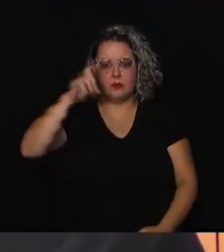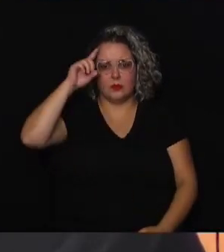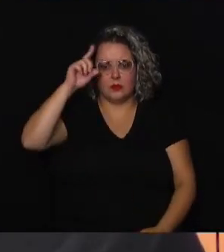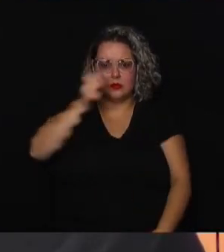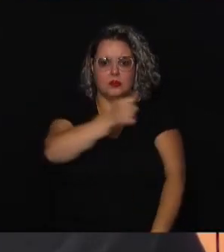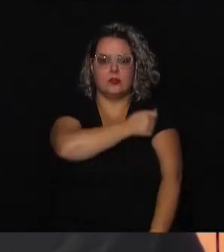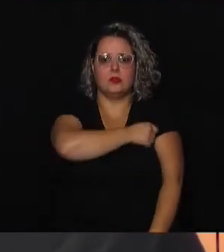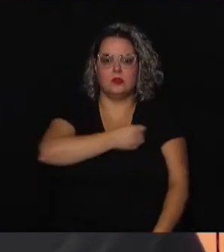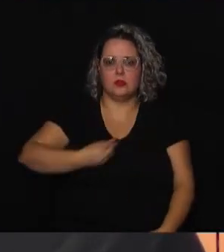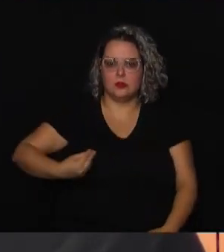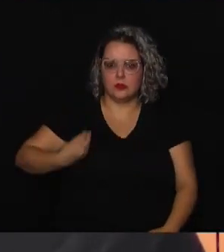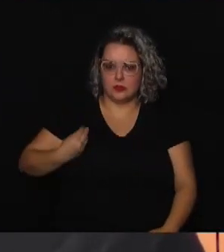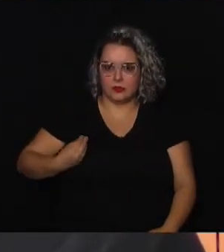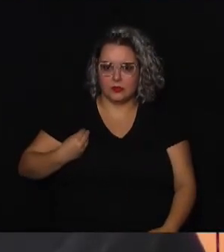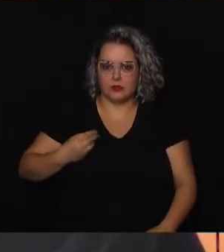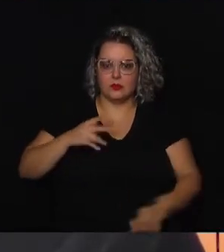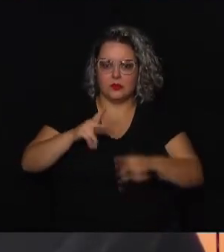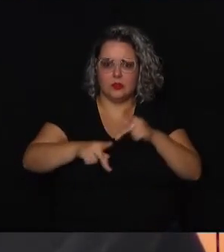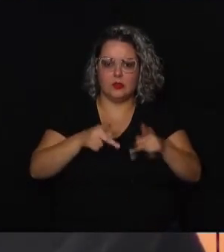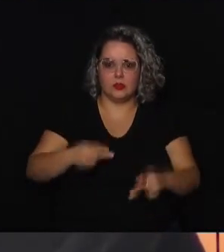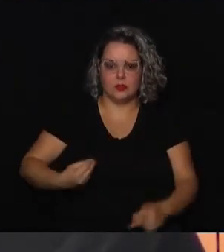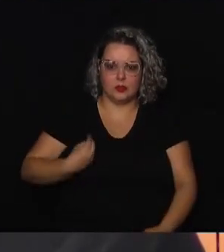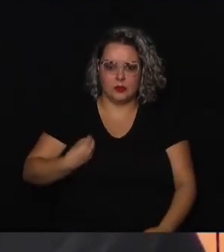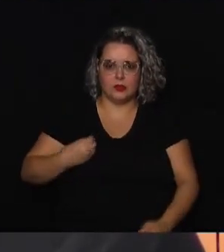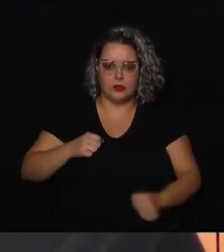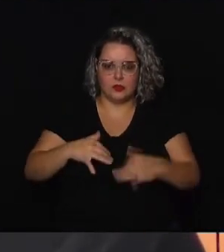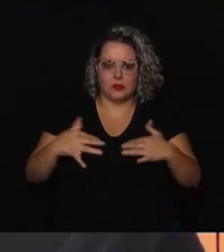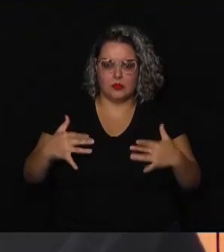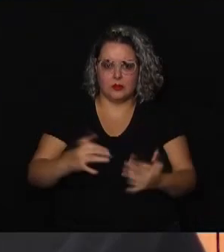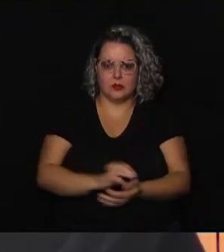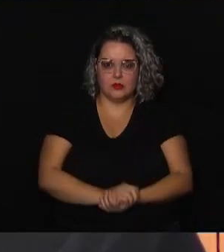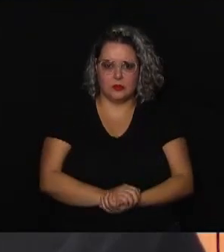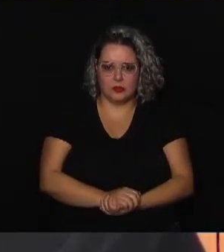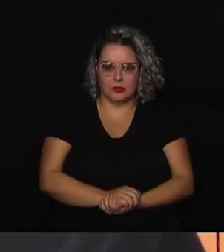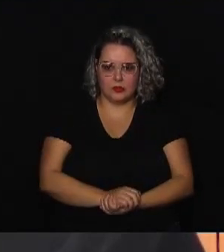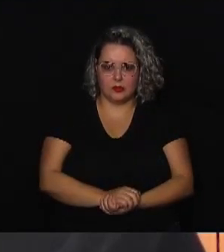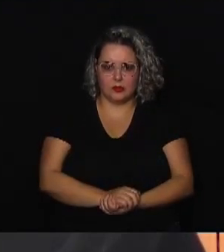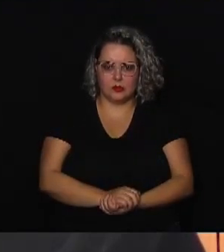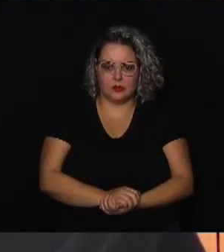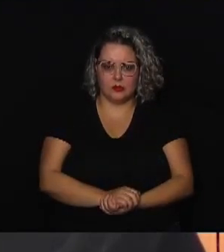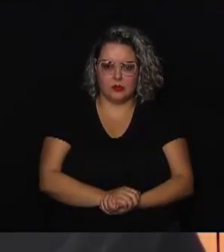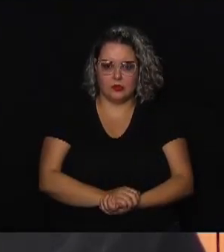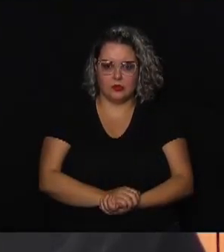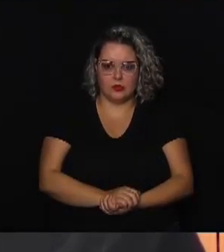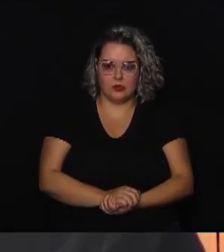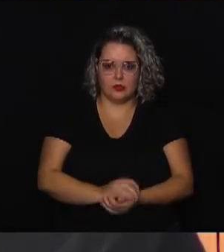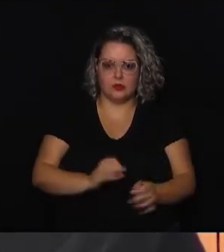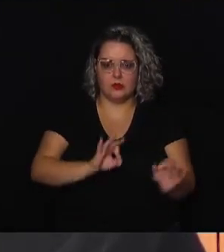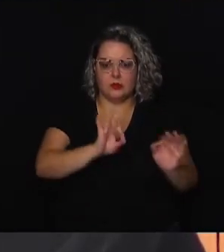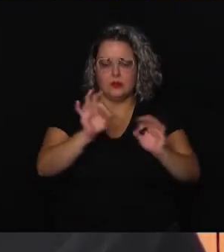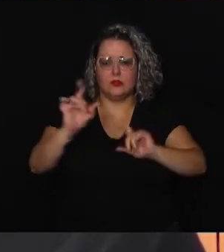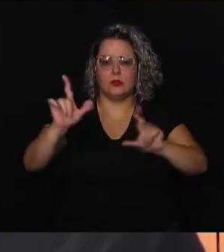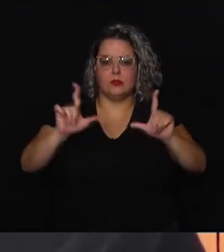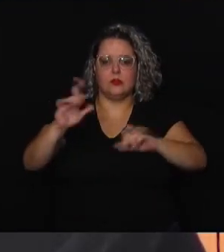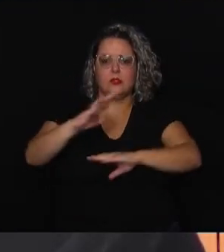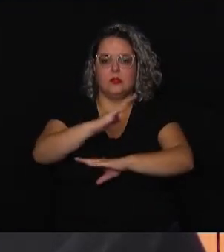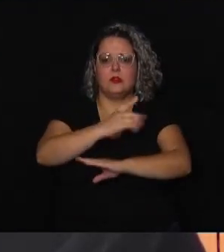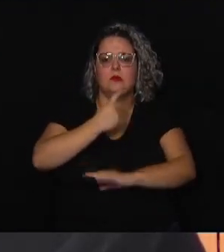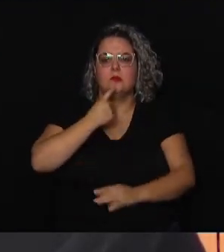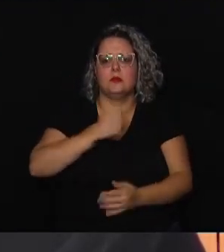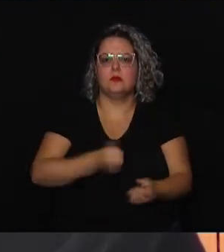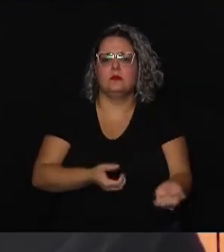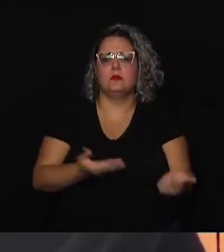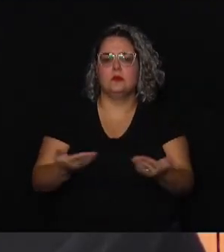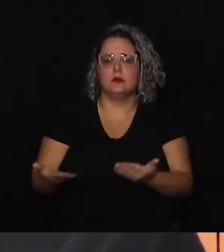presentes, ao público presente no plenário e ao público que nos ouve na TV Câmara. Eu vou